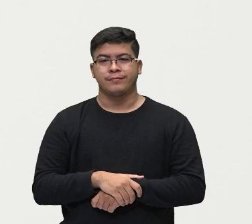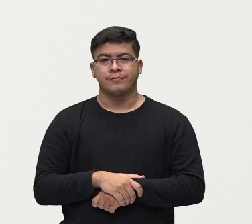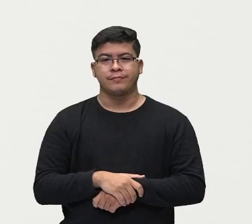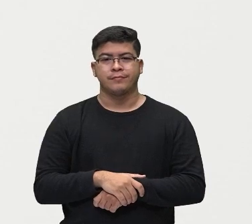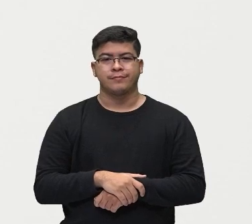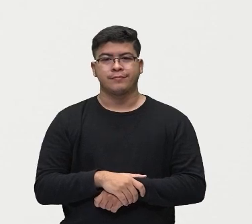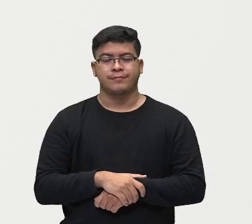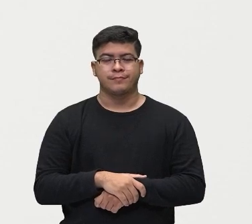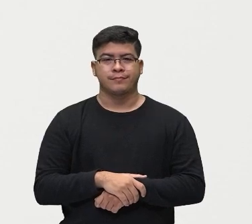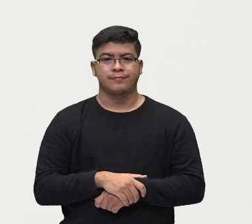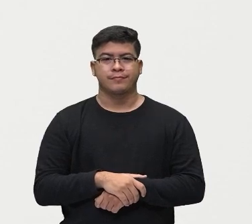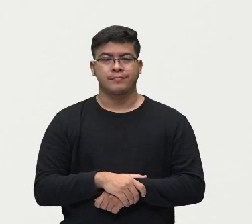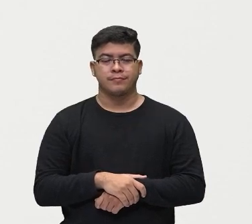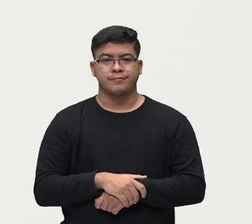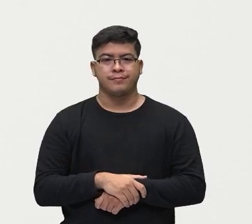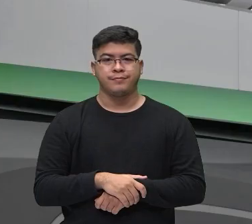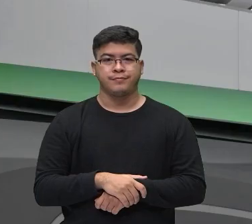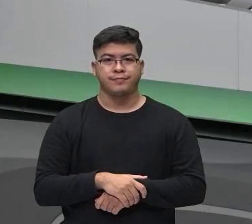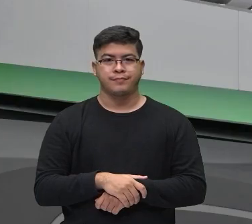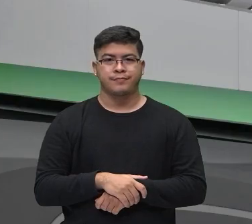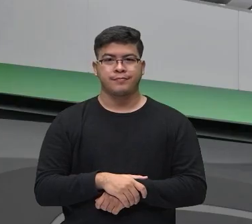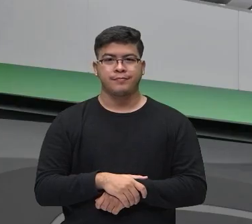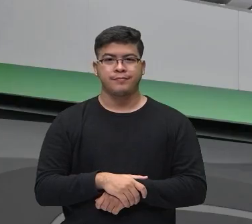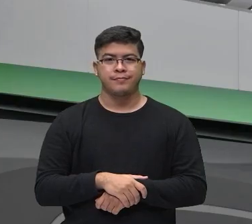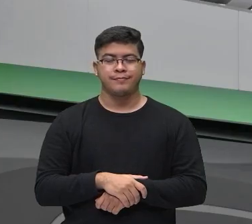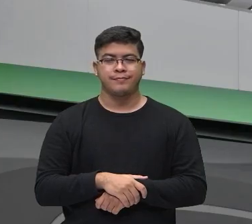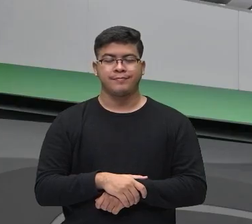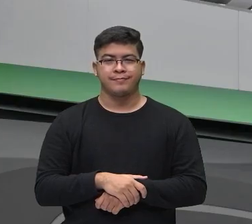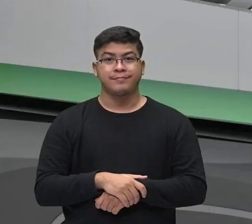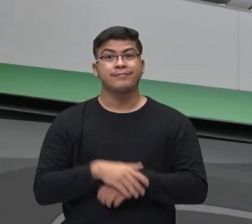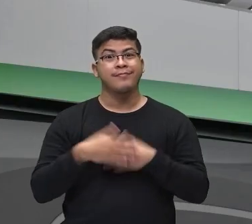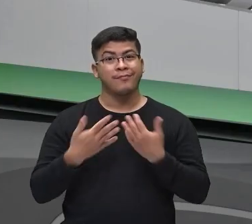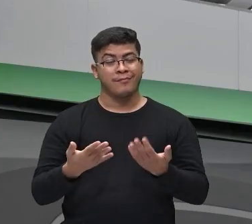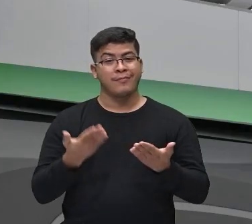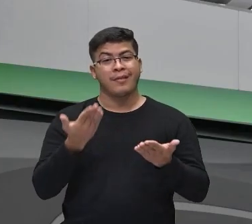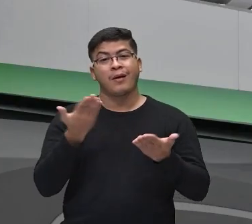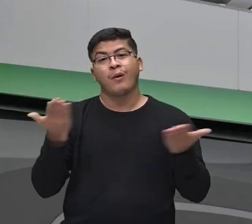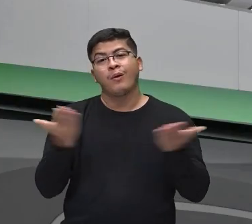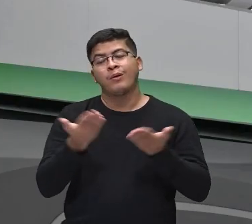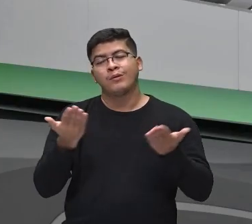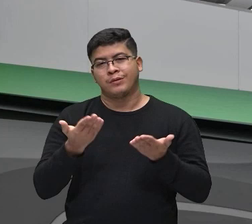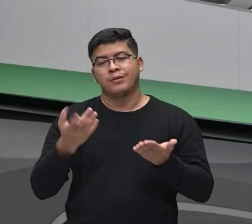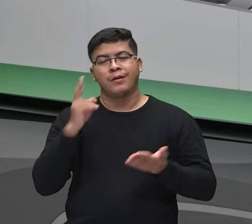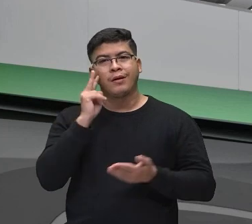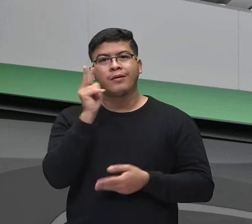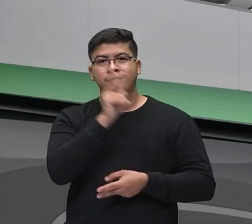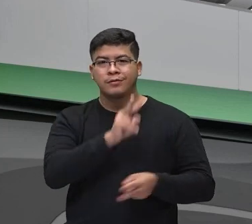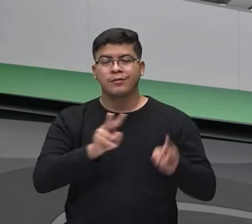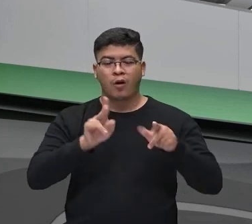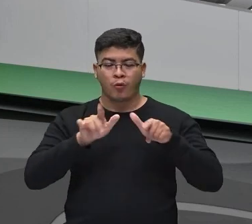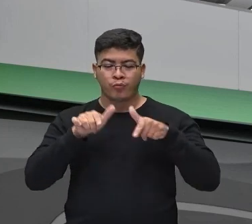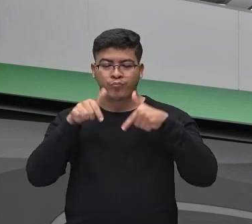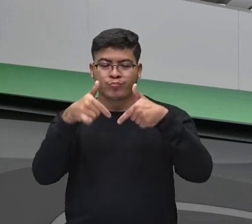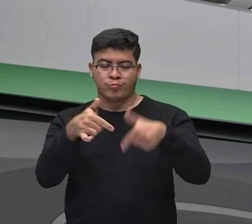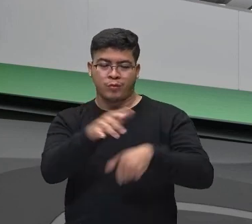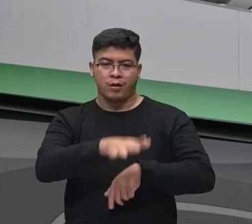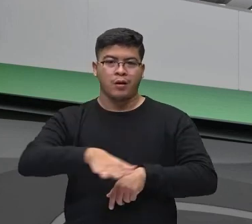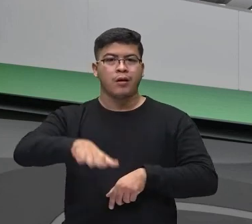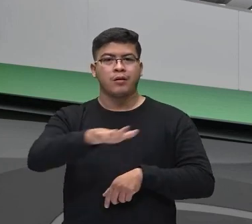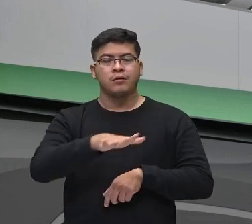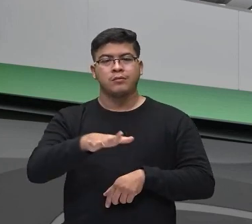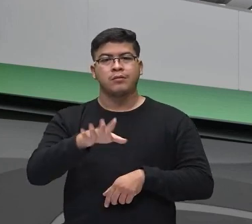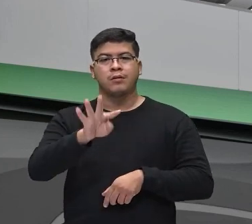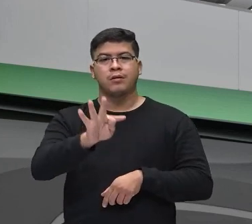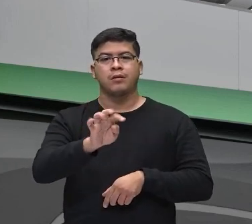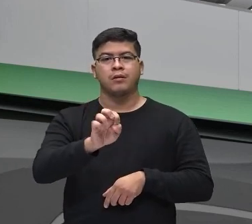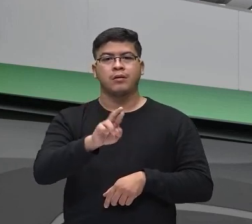uma água menos congelante. E hoje nós vimos aí as aplicações da termodinâmica no nosso